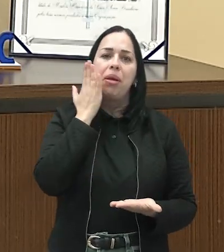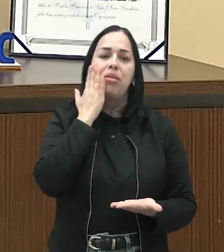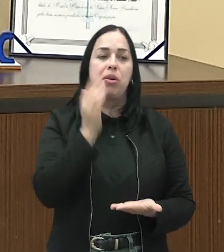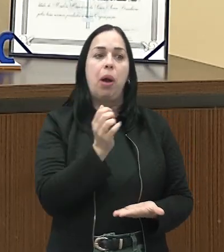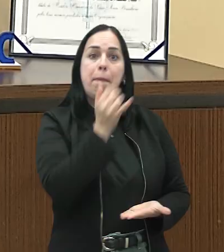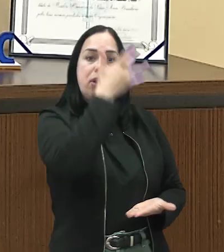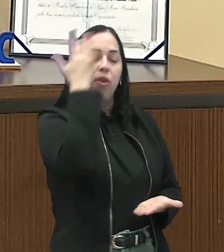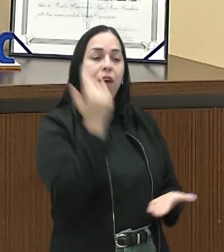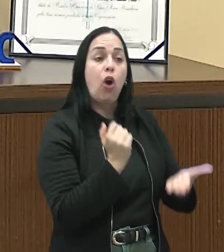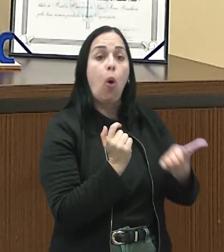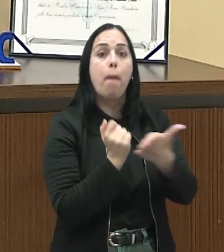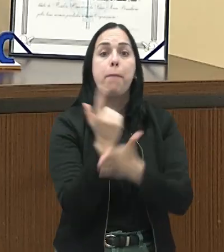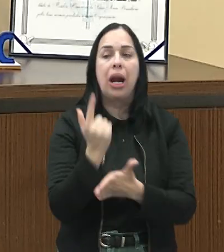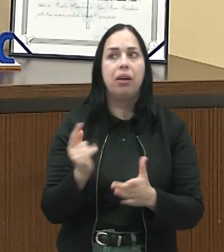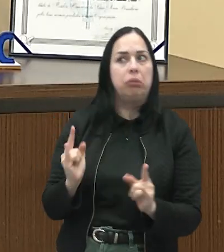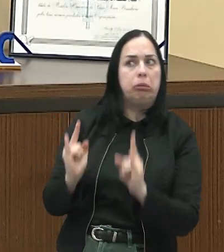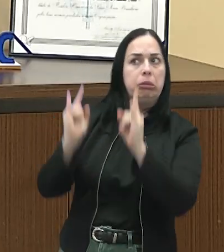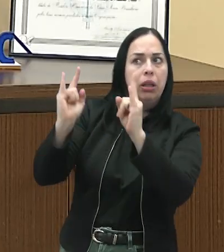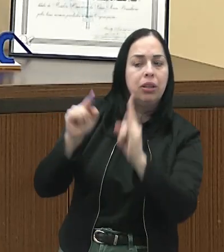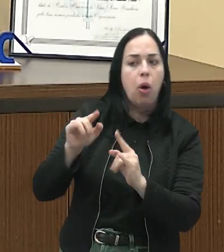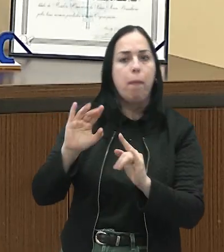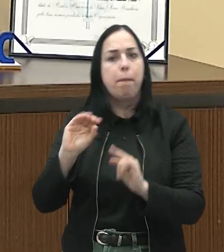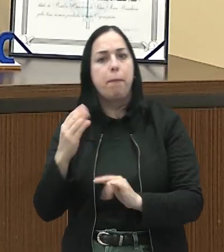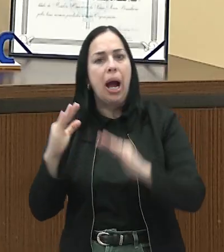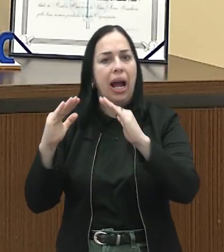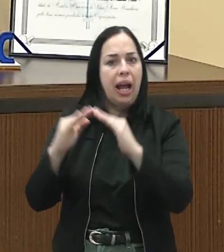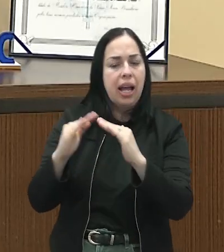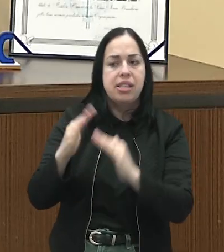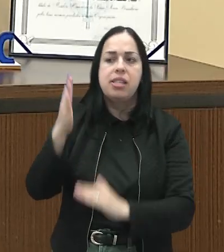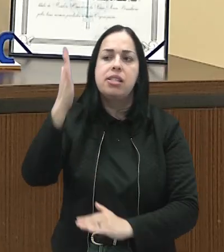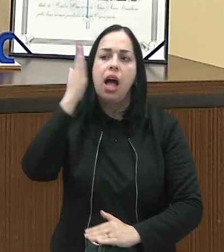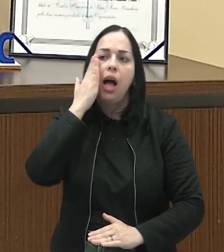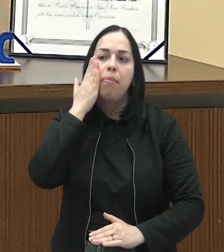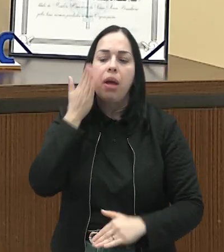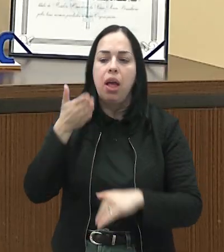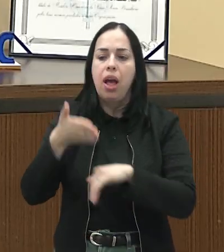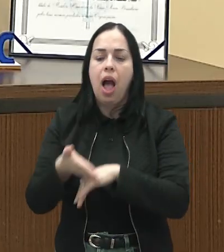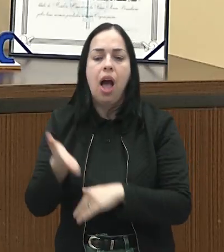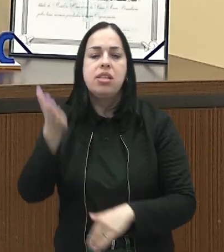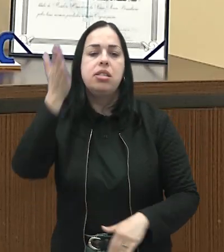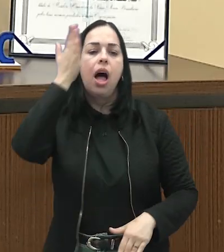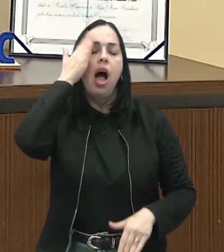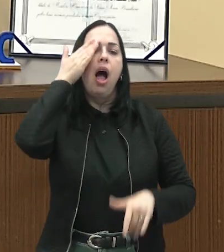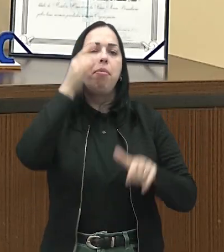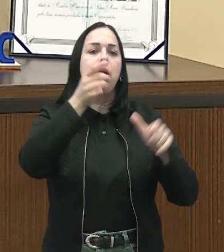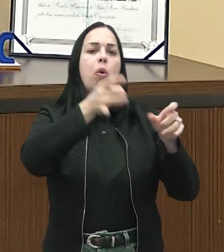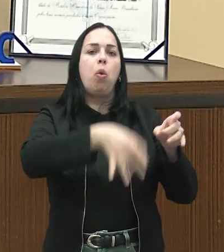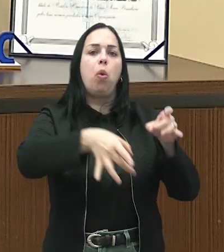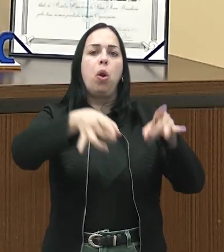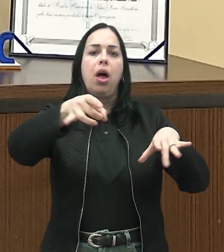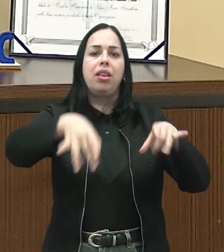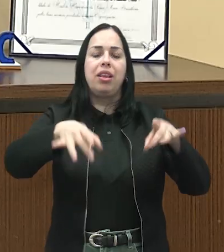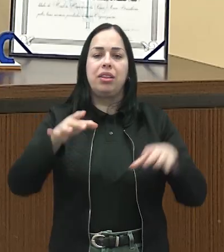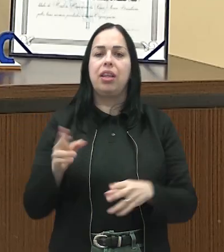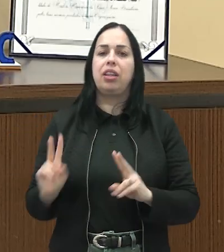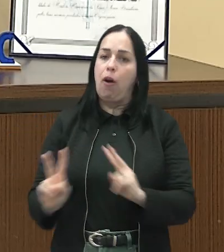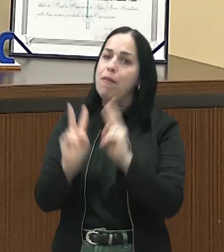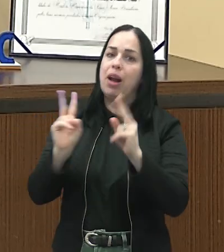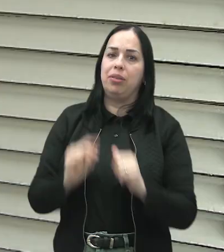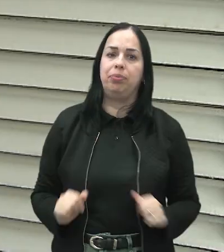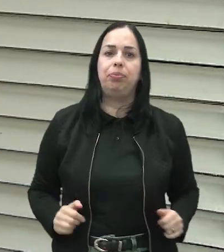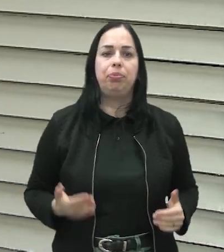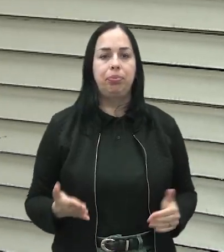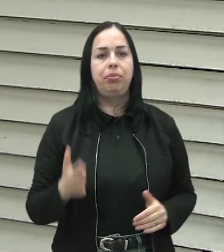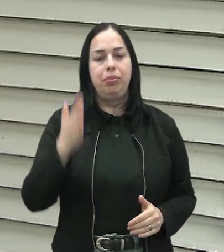um comprador, por exemplo, saber que tem uma destinação correta, isso valoriza até o condomínio, o